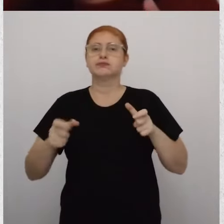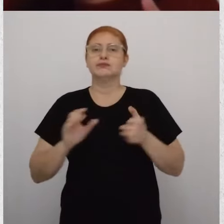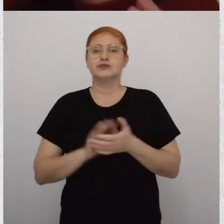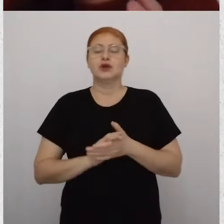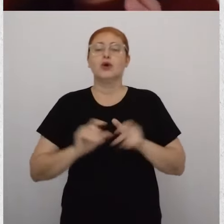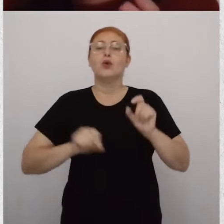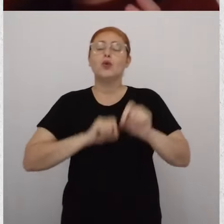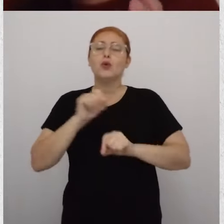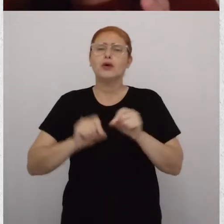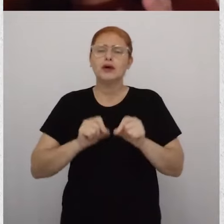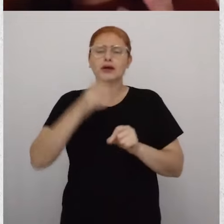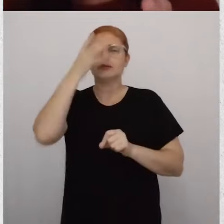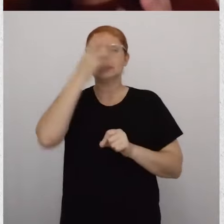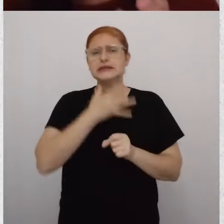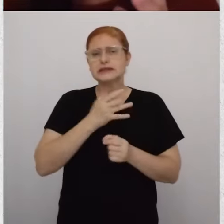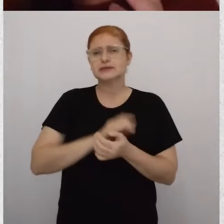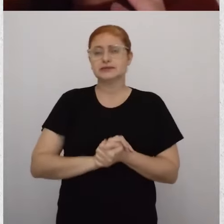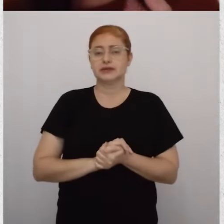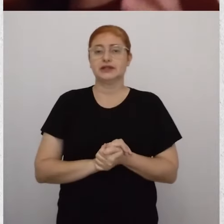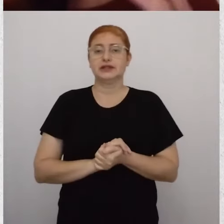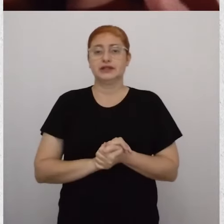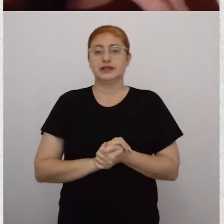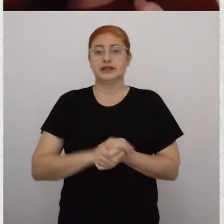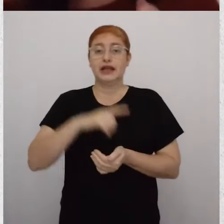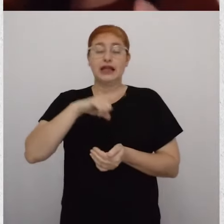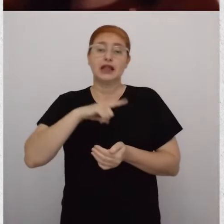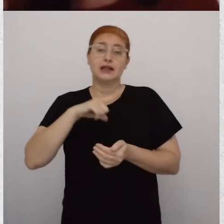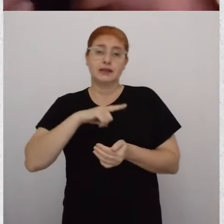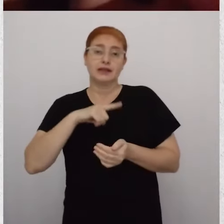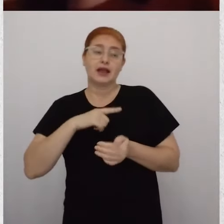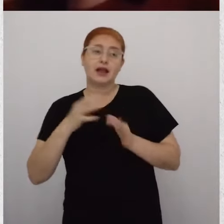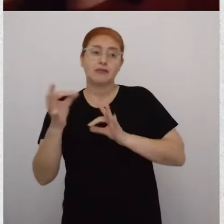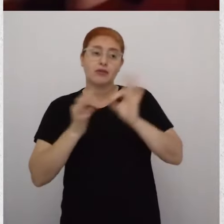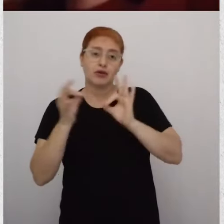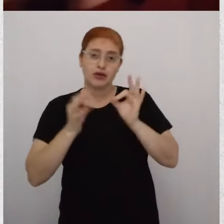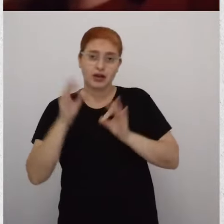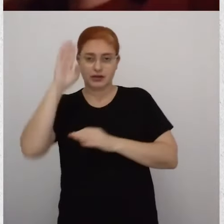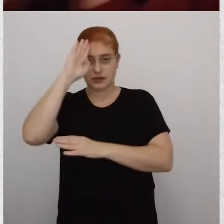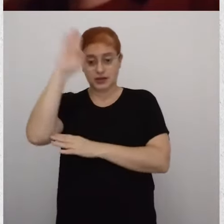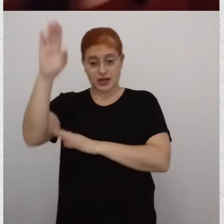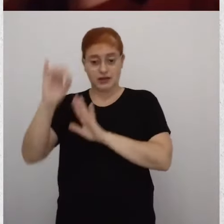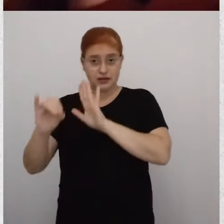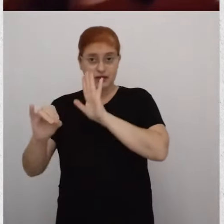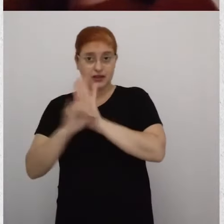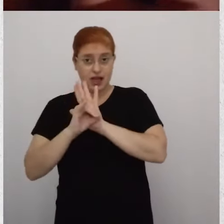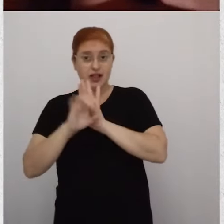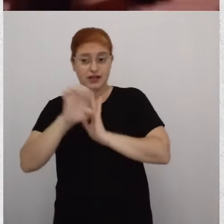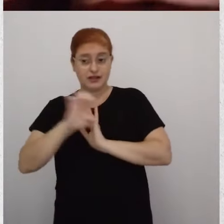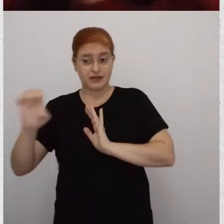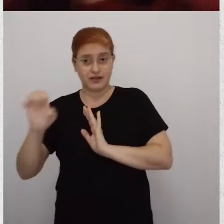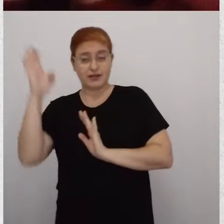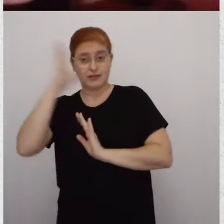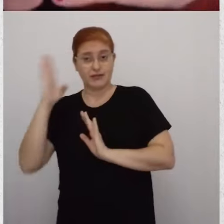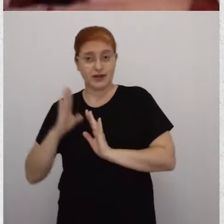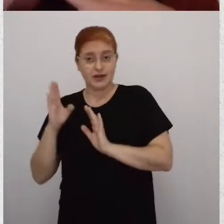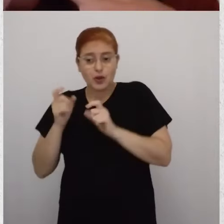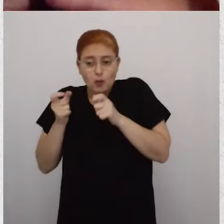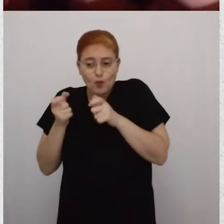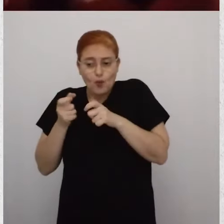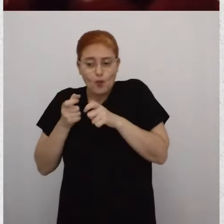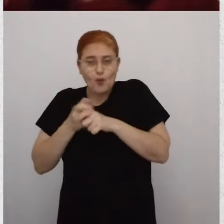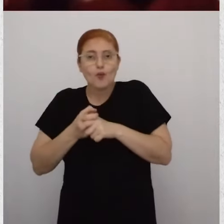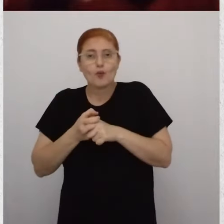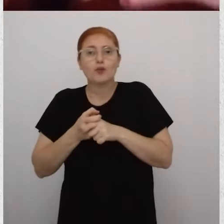eu acabo identificando é como se por um lado, me parece que o projeto hegemônico, a identidade de um projeto de esquerda no Brasil vai se